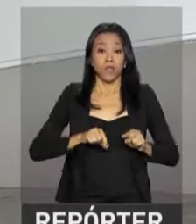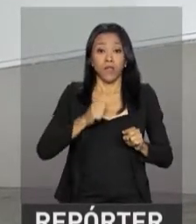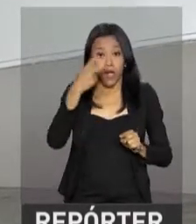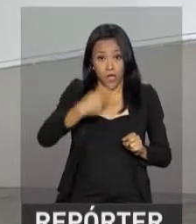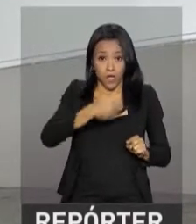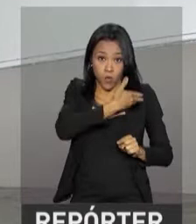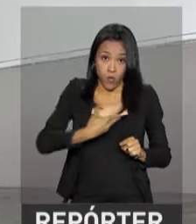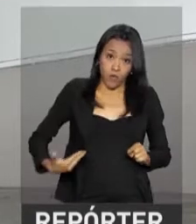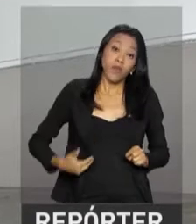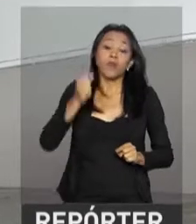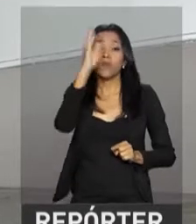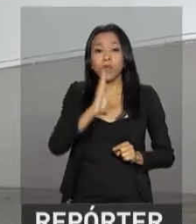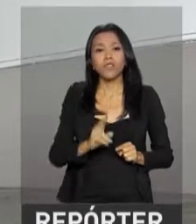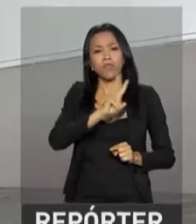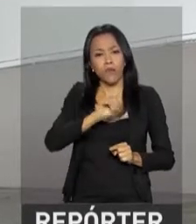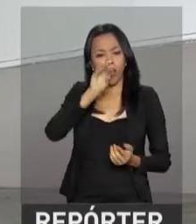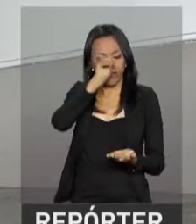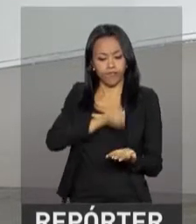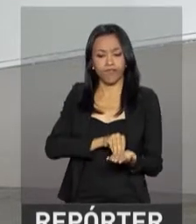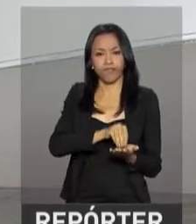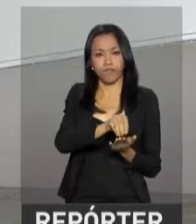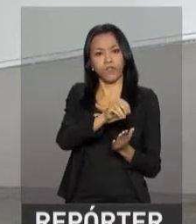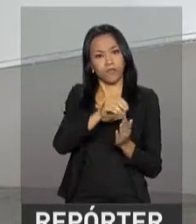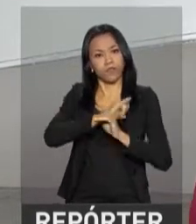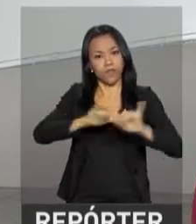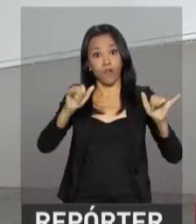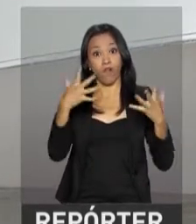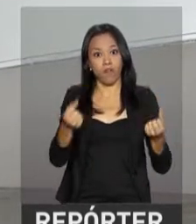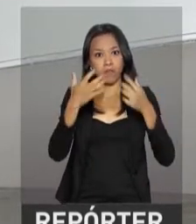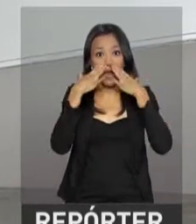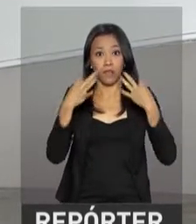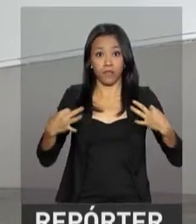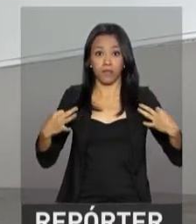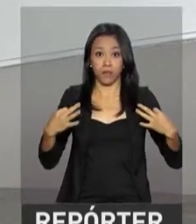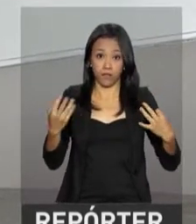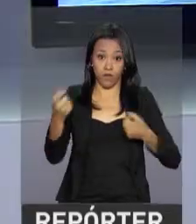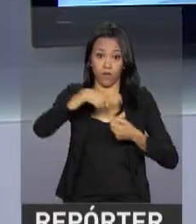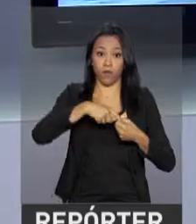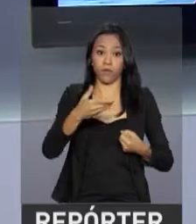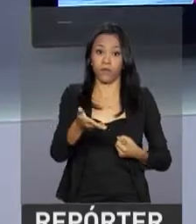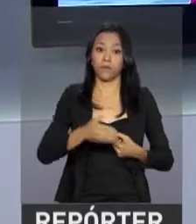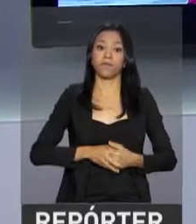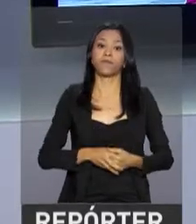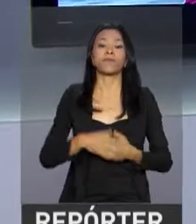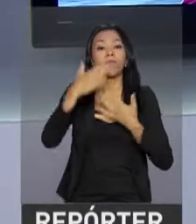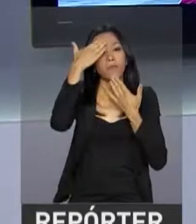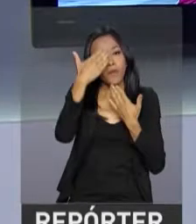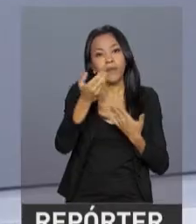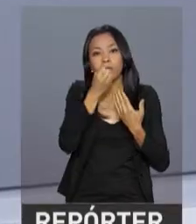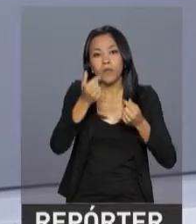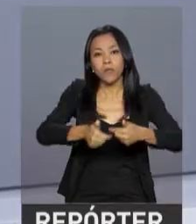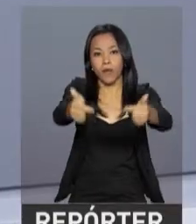divulgou uma nova nota sobre o assunto vamos ficar atentos volto com você no estúdio carol brigada gabriela bom trabalho pra